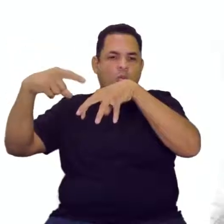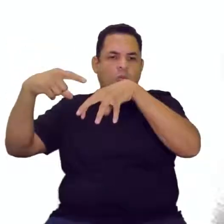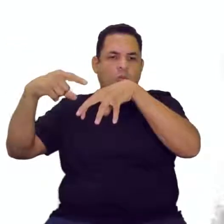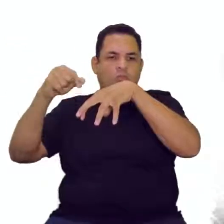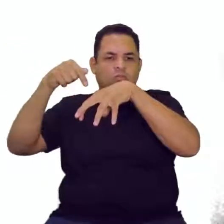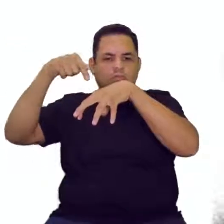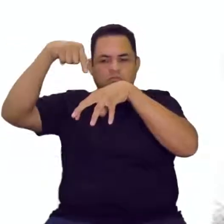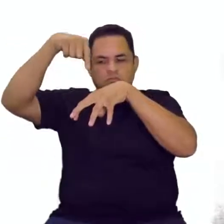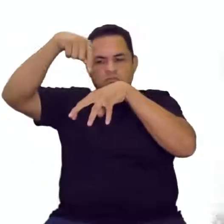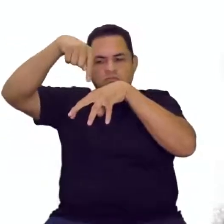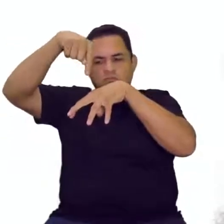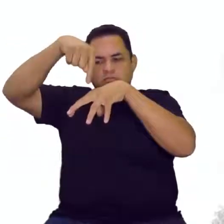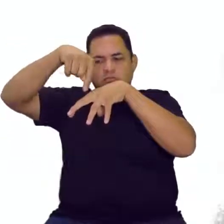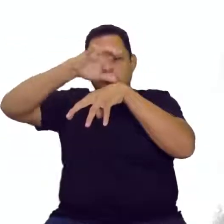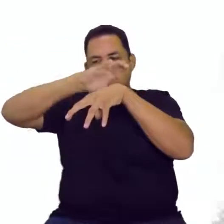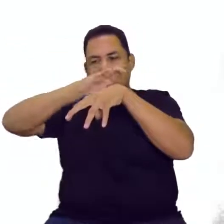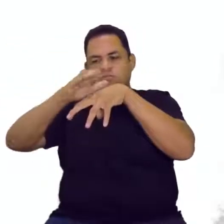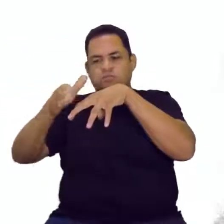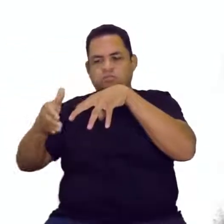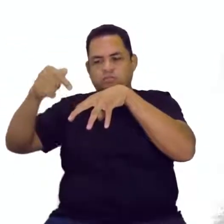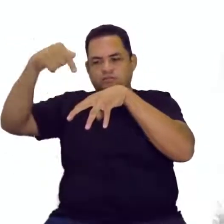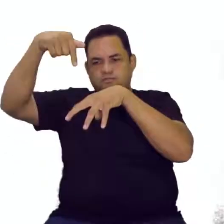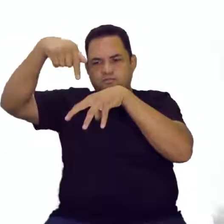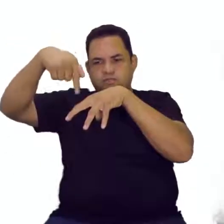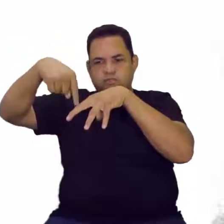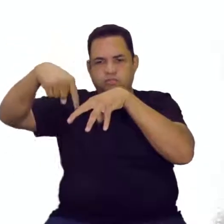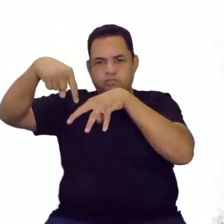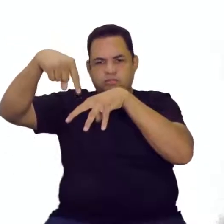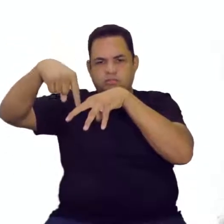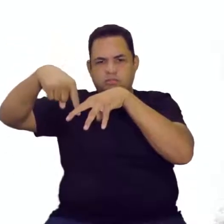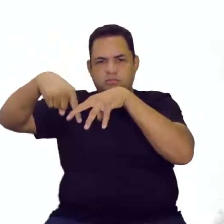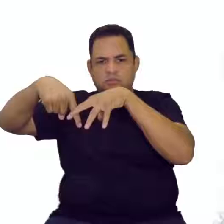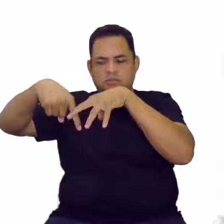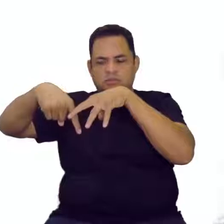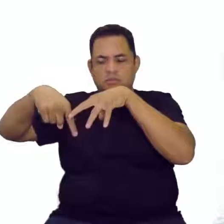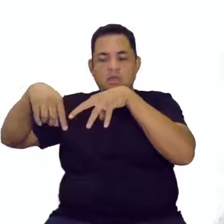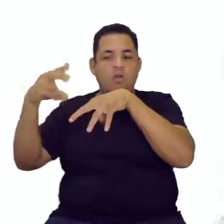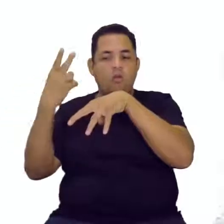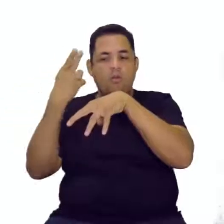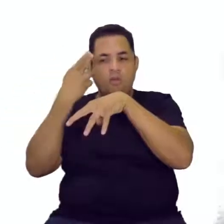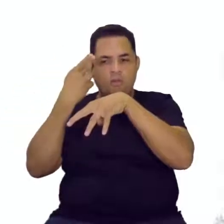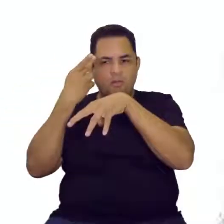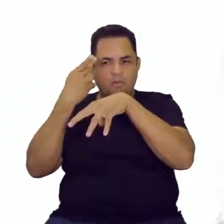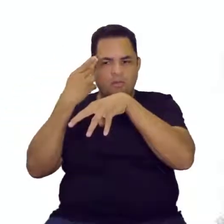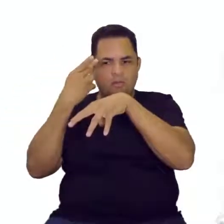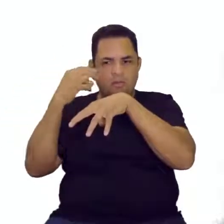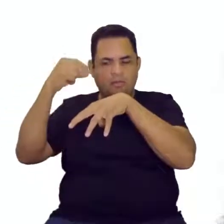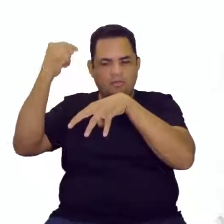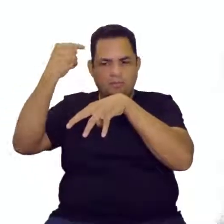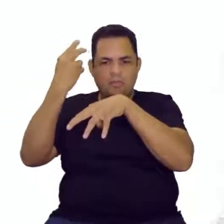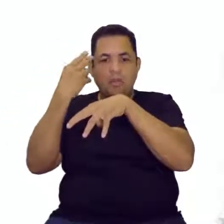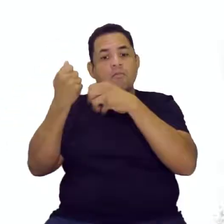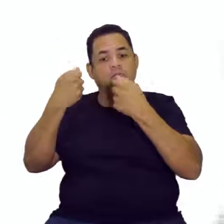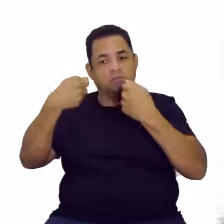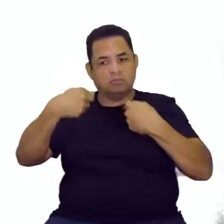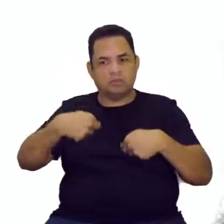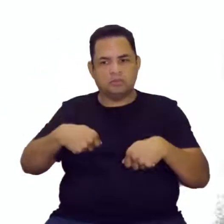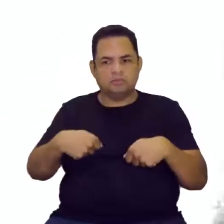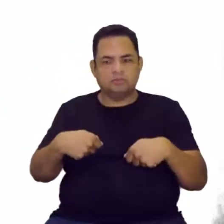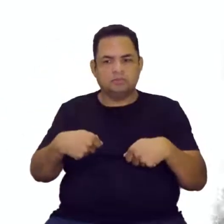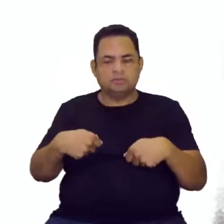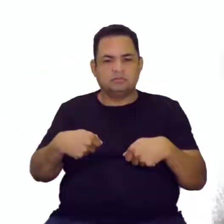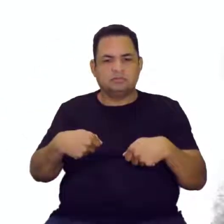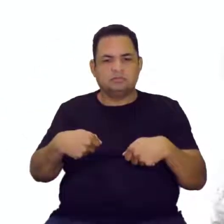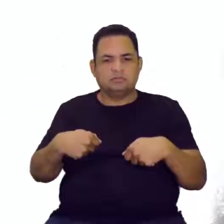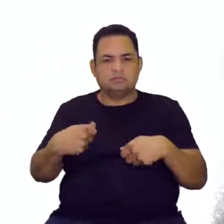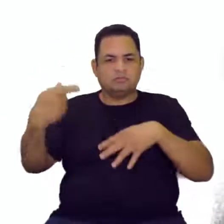solares passam pela camada dos gases de efeito estufa, ela passa tranquilamente, digamos assim, é permitida